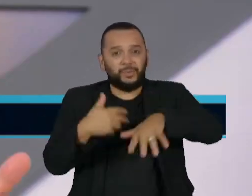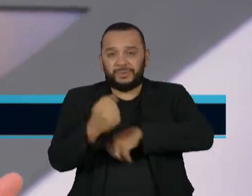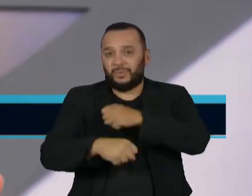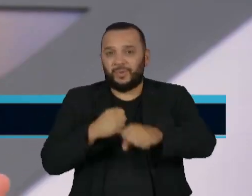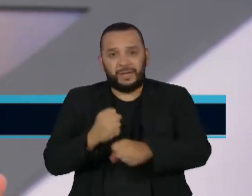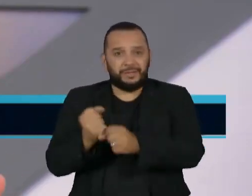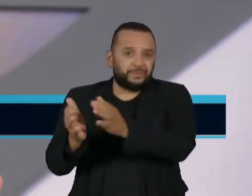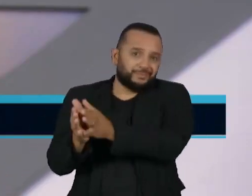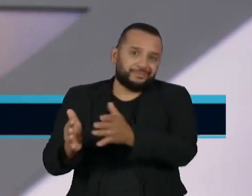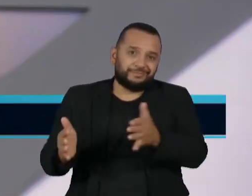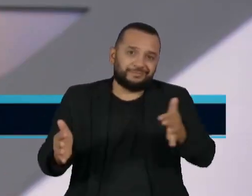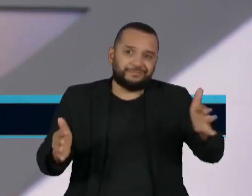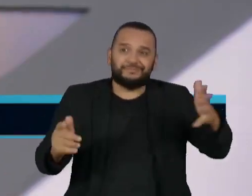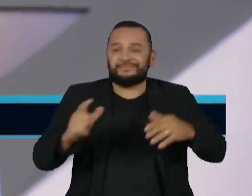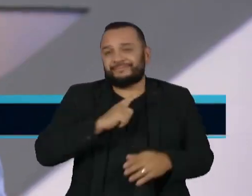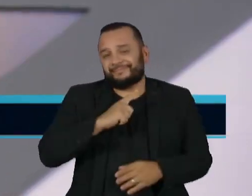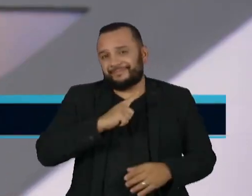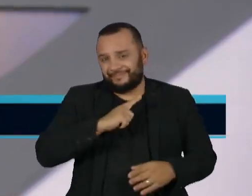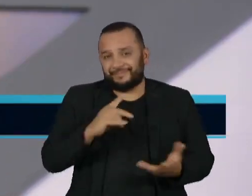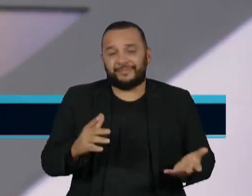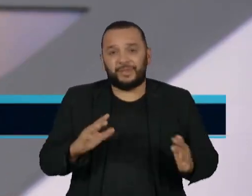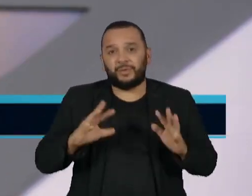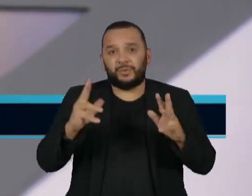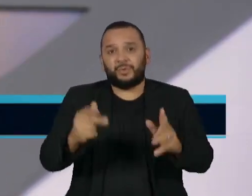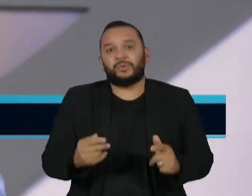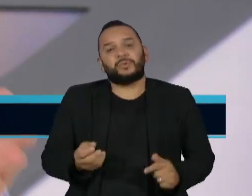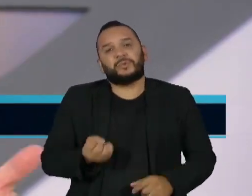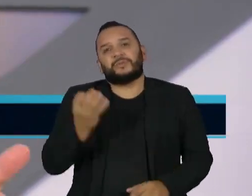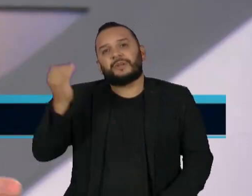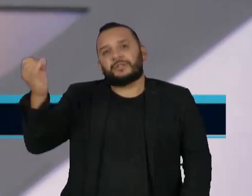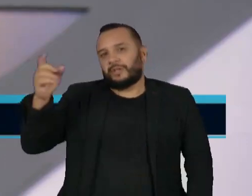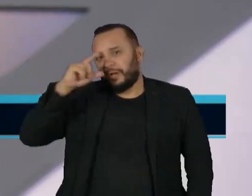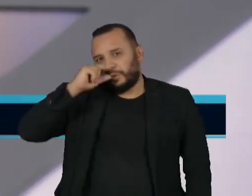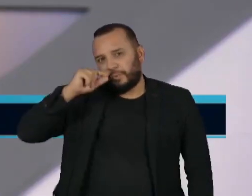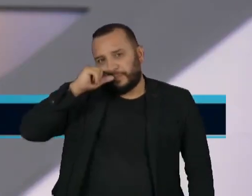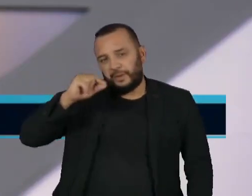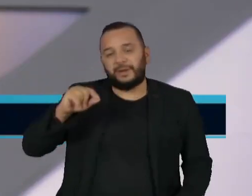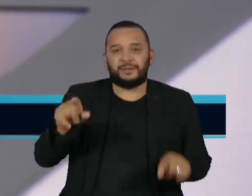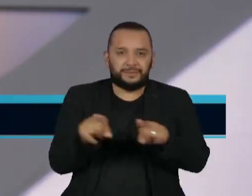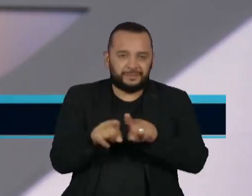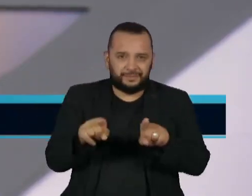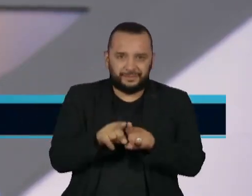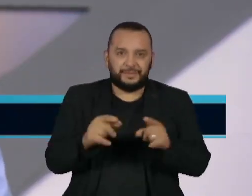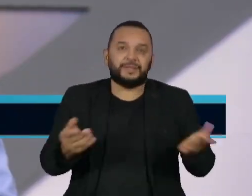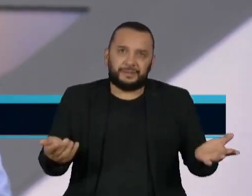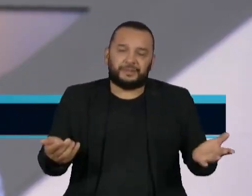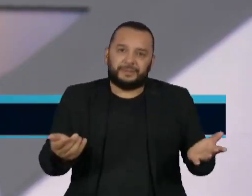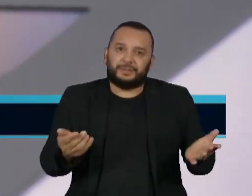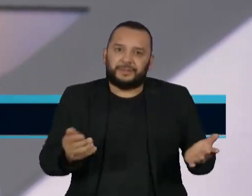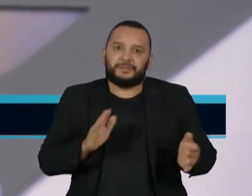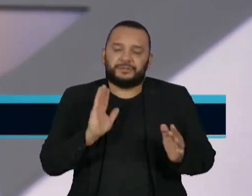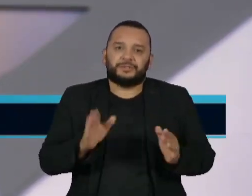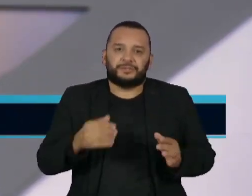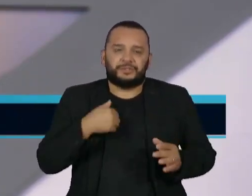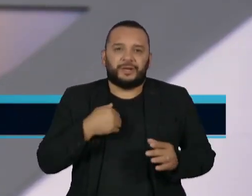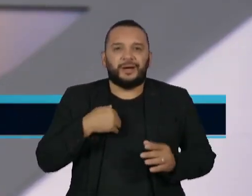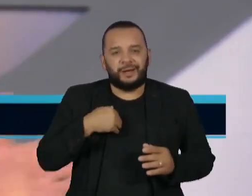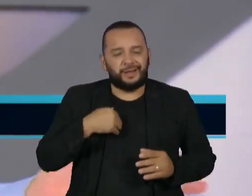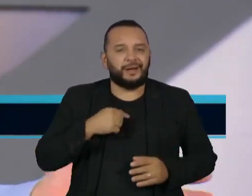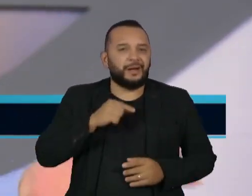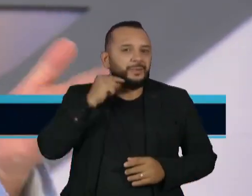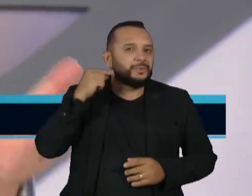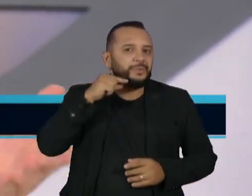o ano todo, né? Foi todo mundo para Dubai, inclusive o nosso ilustre Arthur Lira, né?